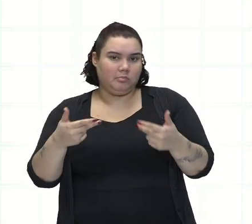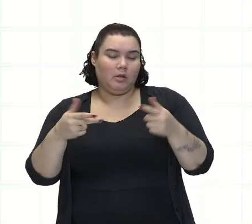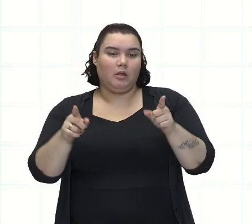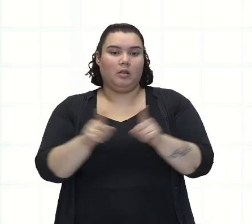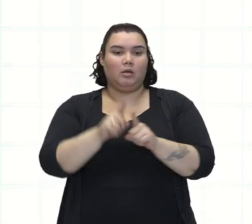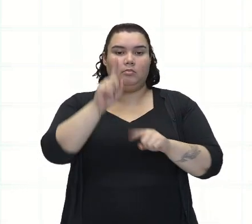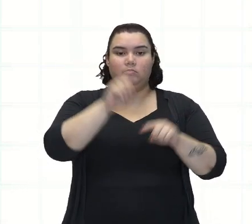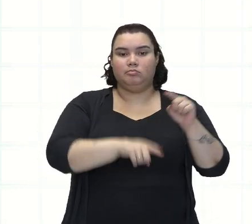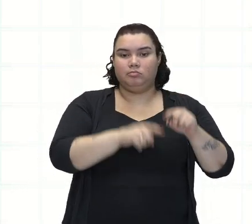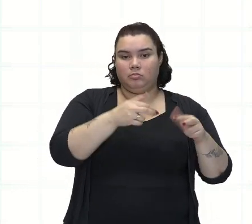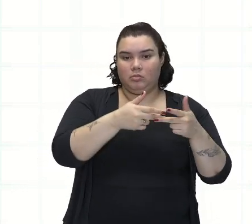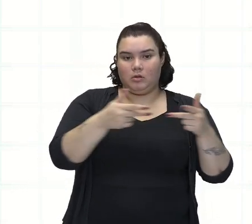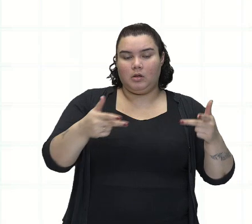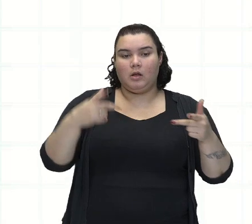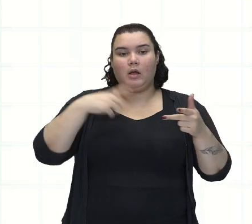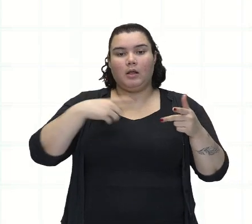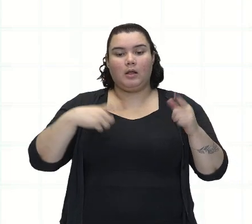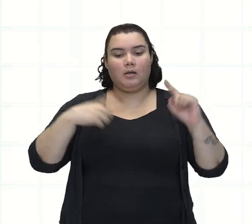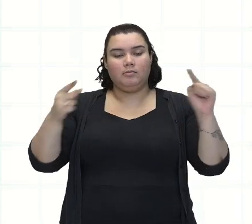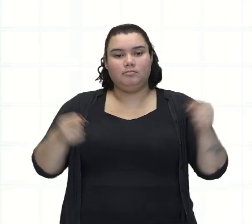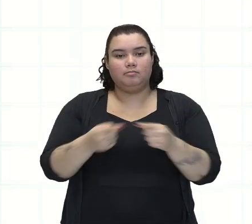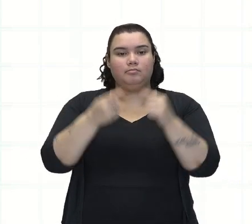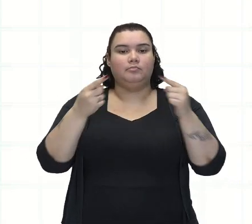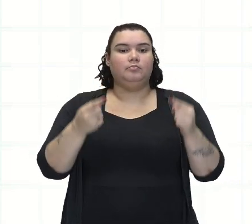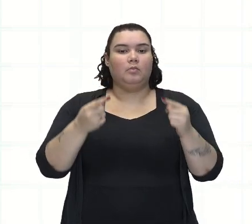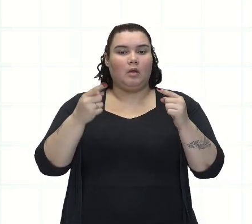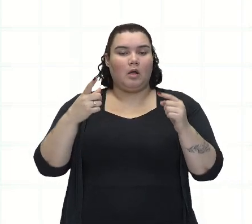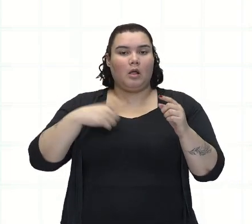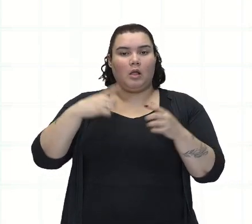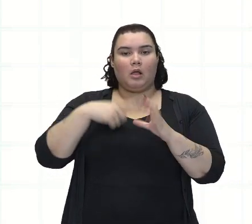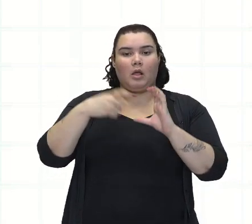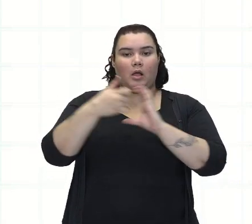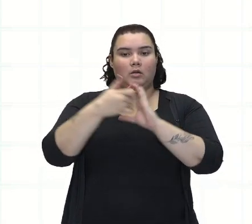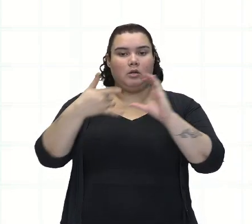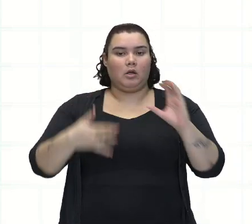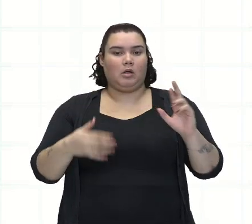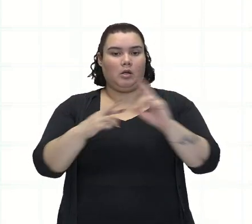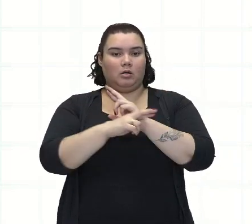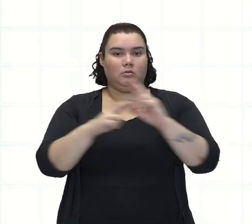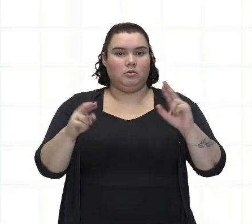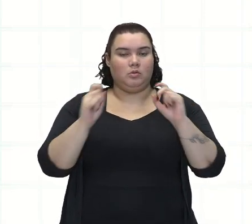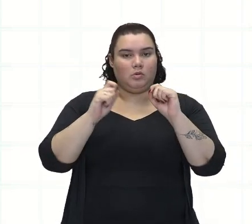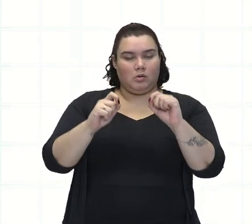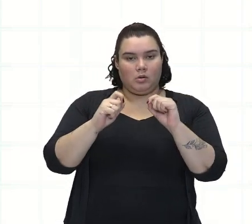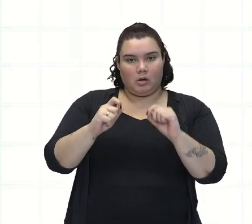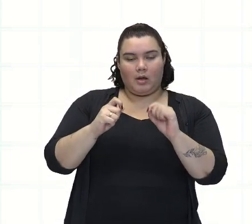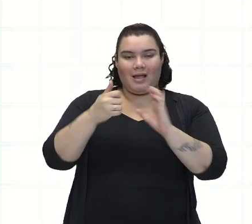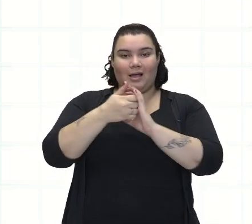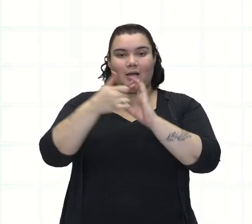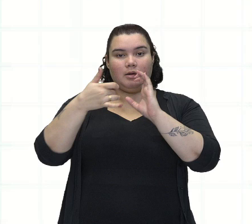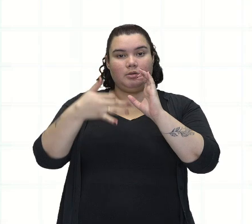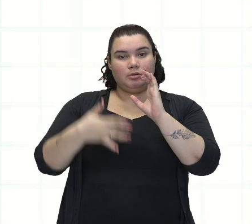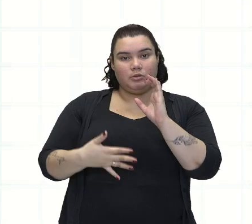elementos, considerando aspectos relacionados aos traços